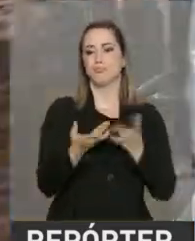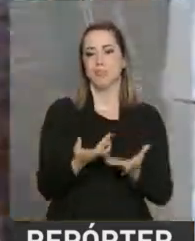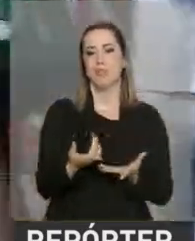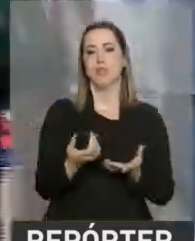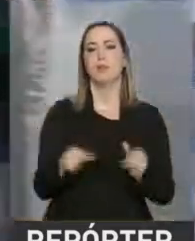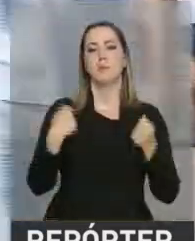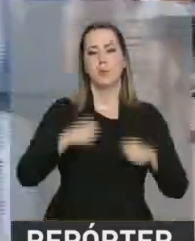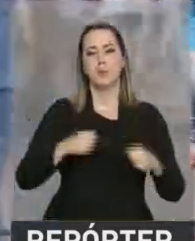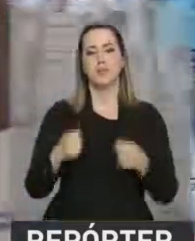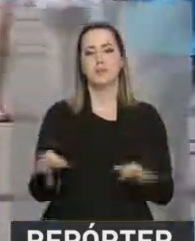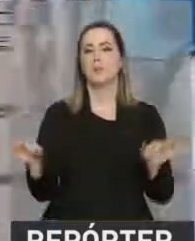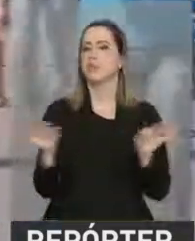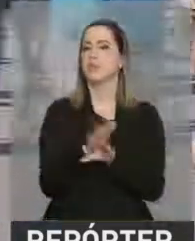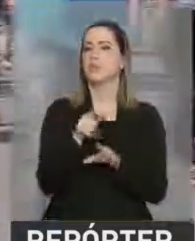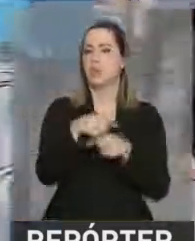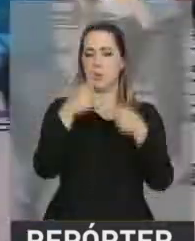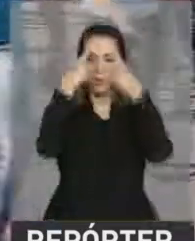essa esse número altíssimo de violência